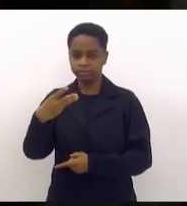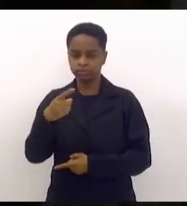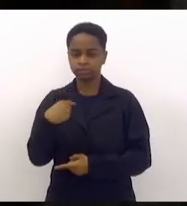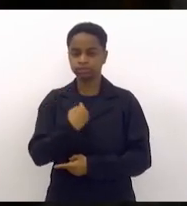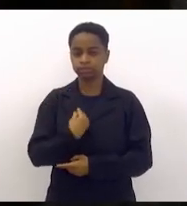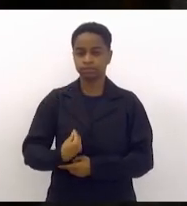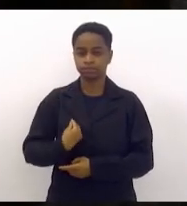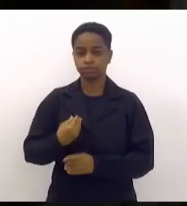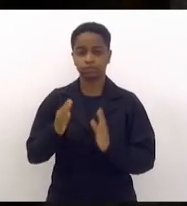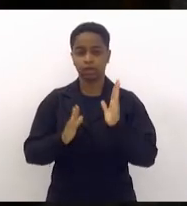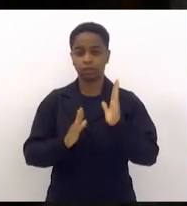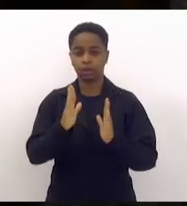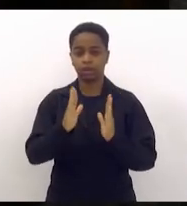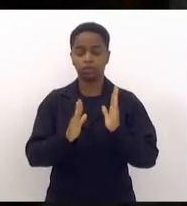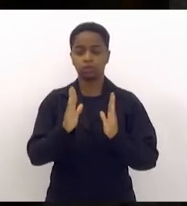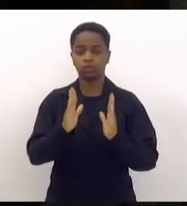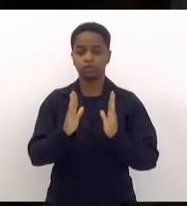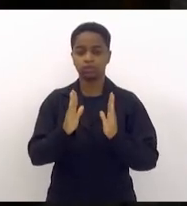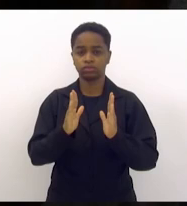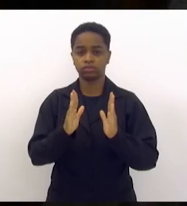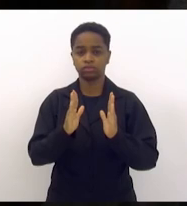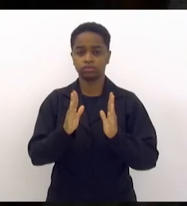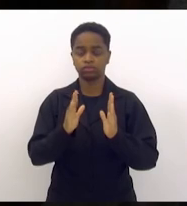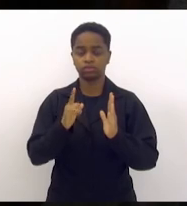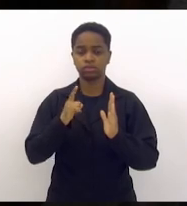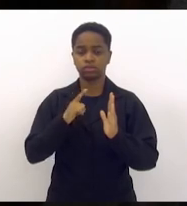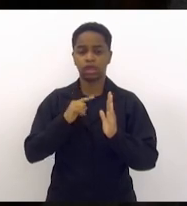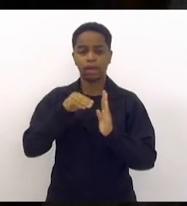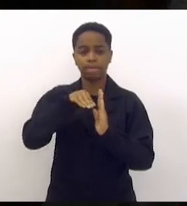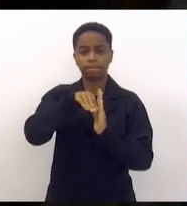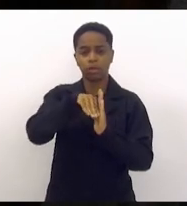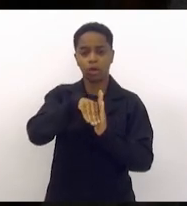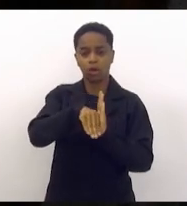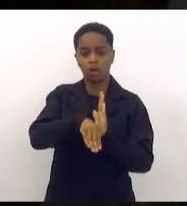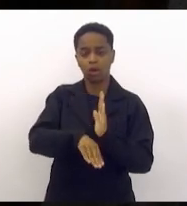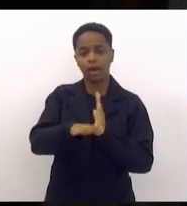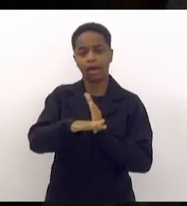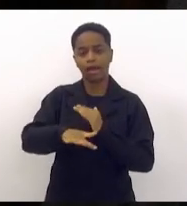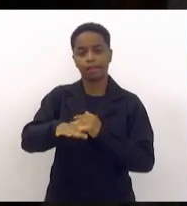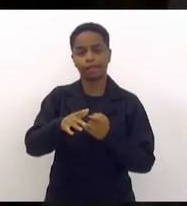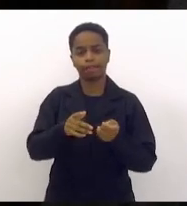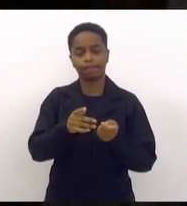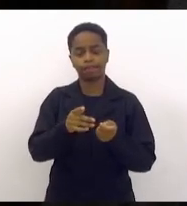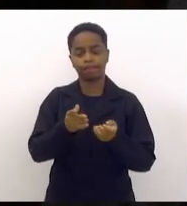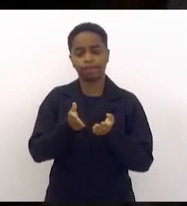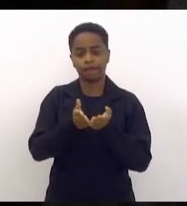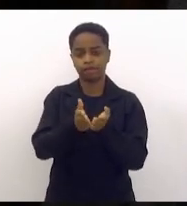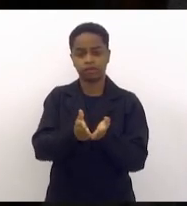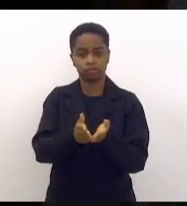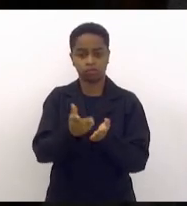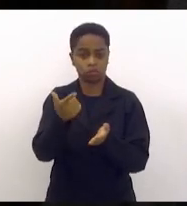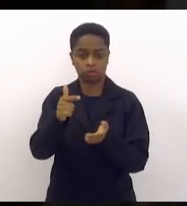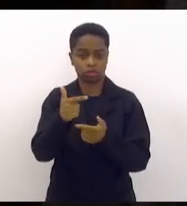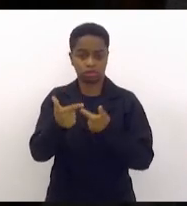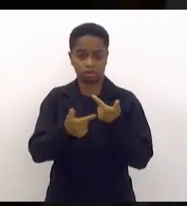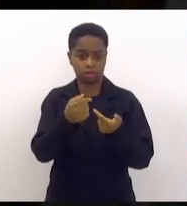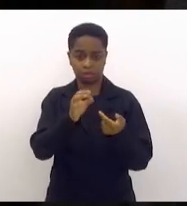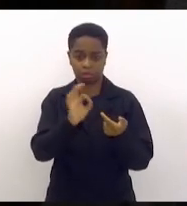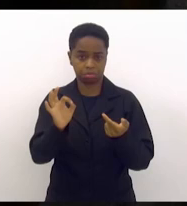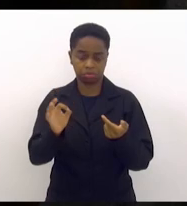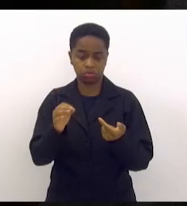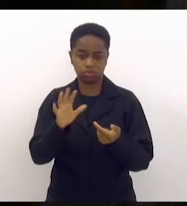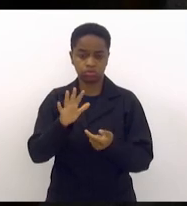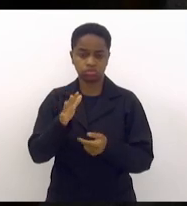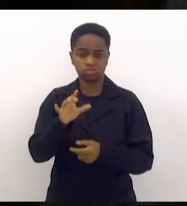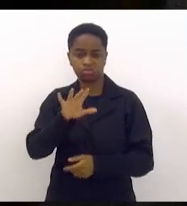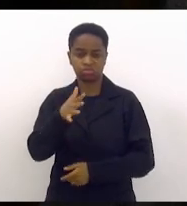enorme com uma depressão enorme na indústria naval em que a gente não tinha emprego nenhum Ah com dois ou 3.000 empregos em todo o